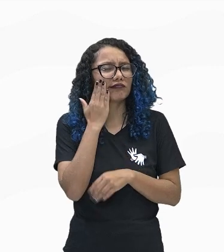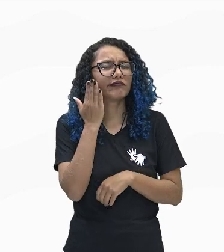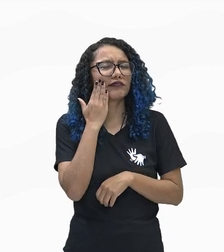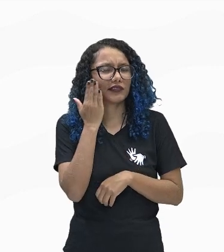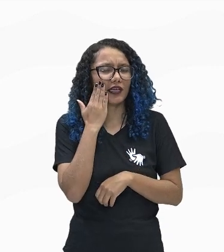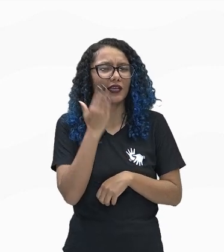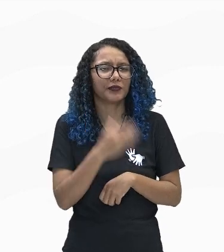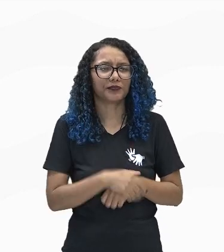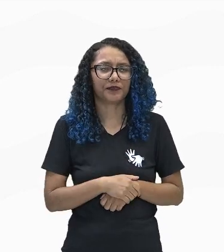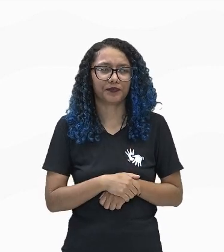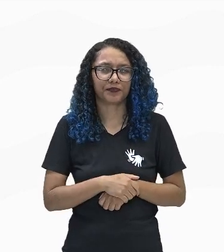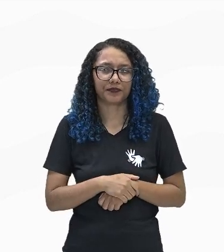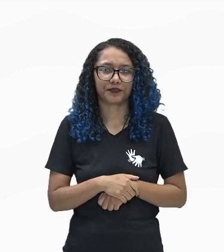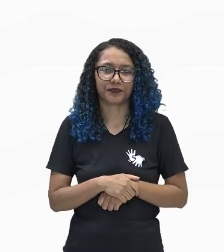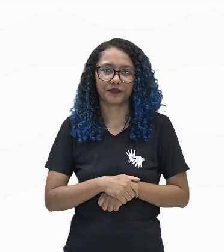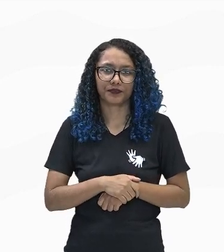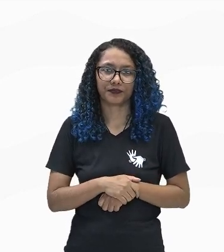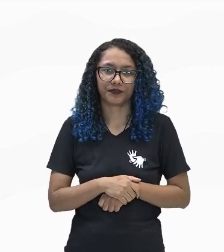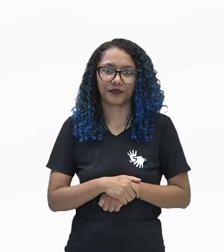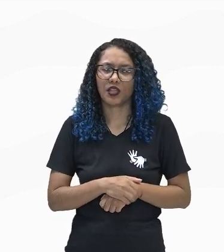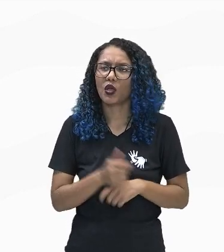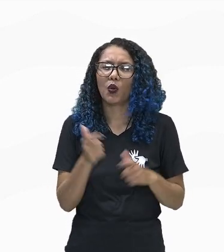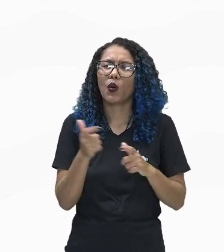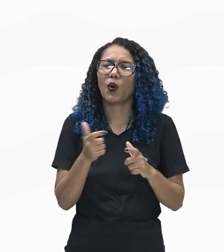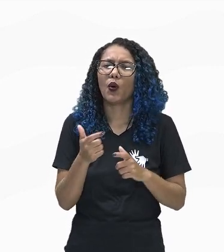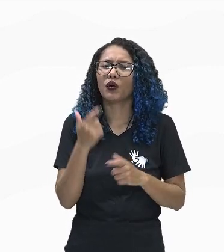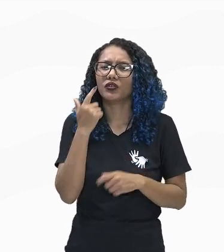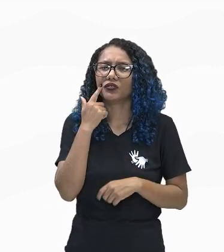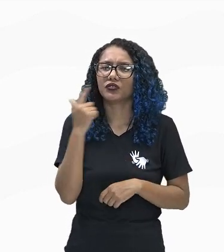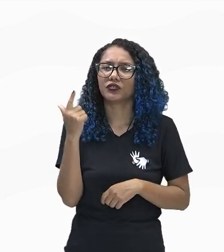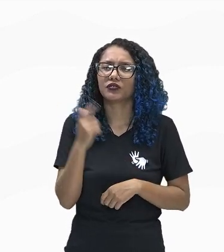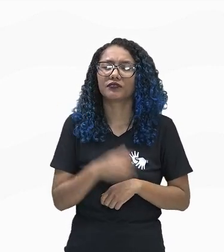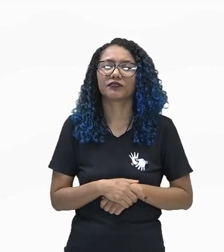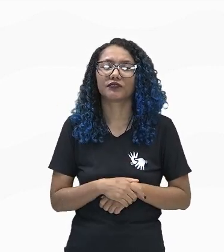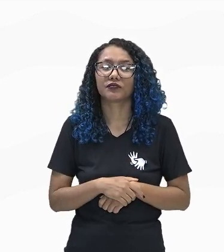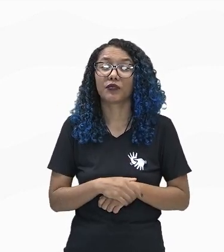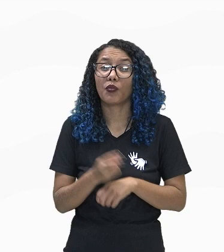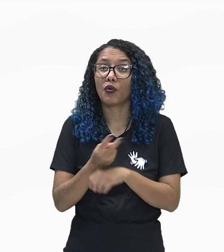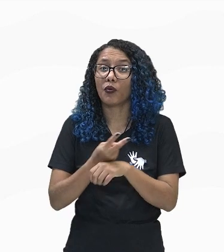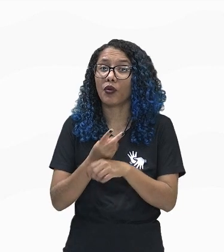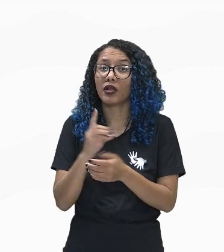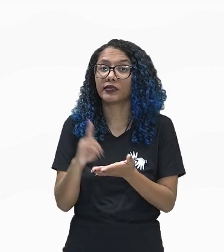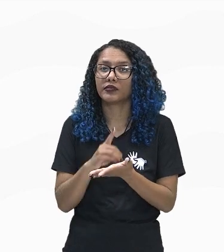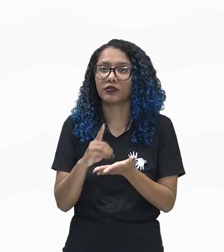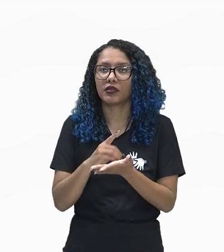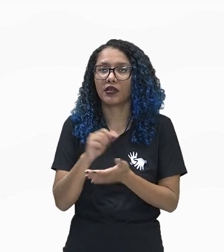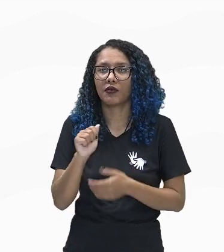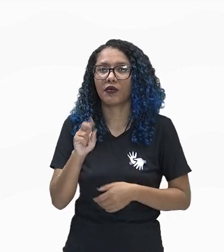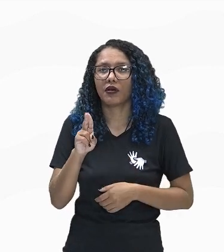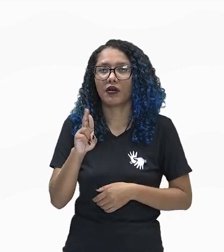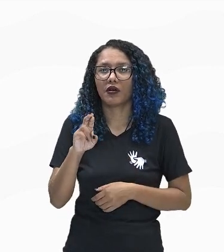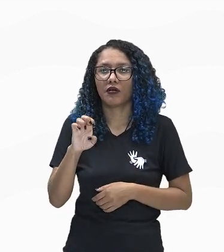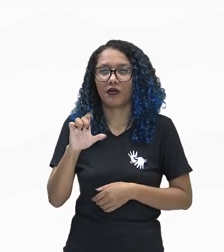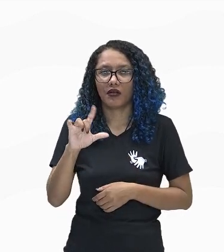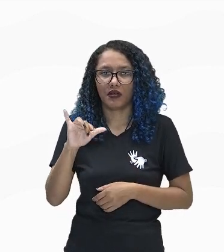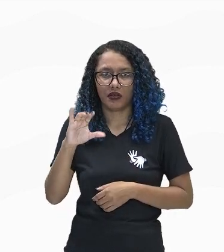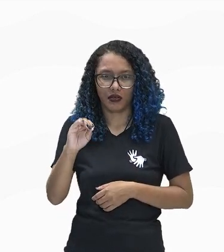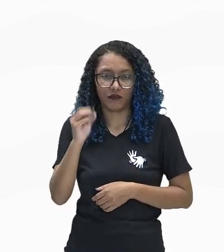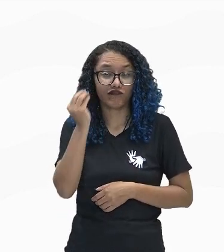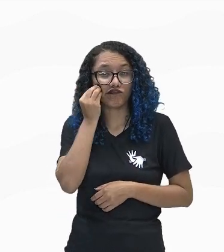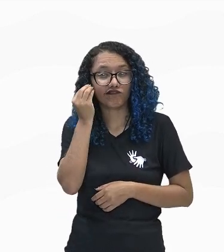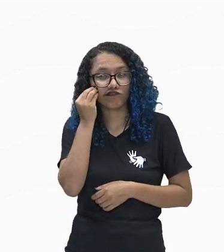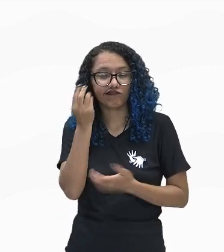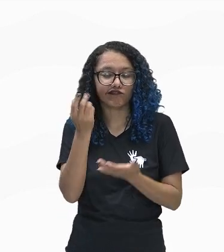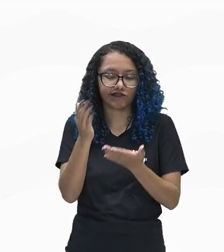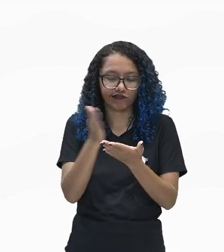E aí o que eles estão fazendo, Eles foram até o Aurélio, o dicionário, e tentar procurar o sentido da